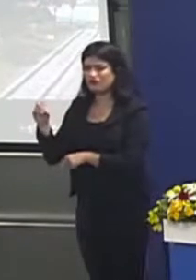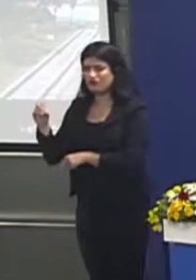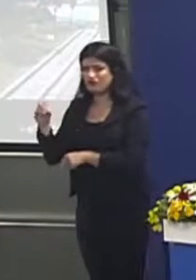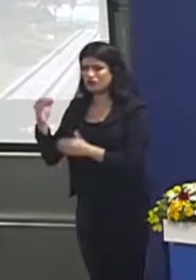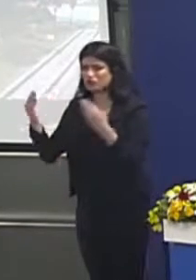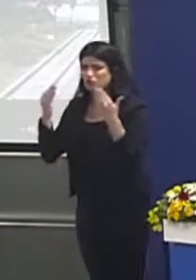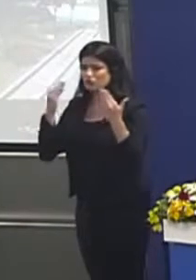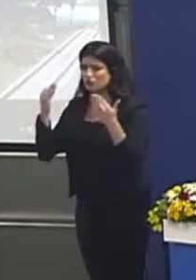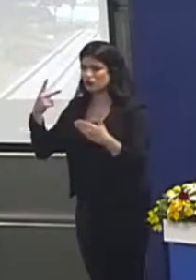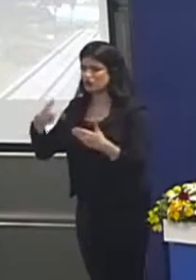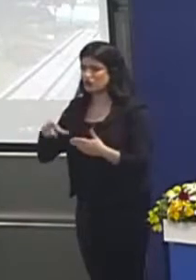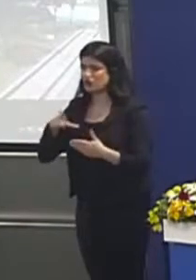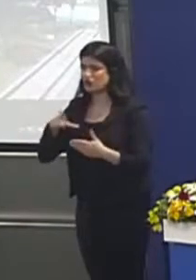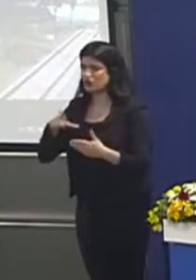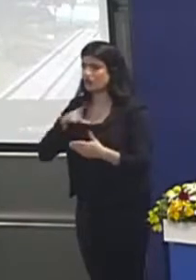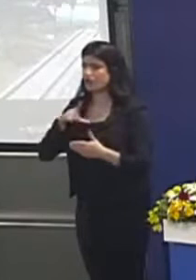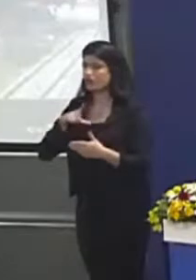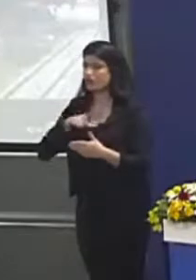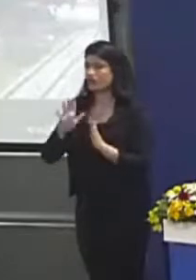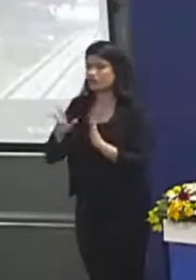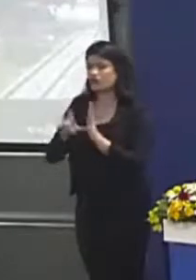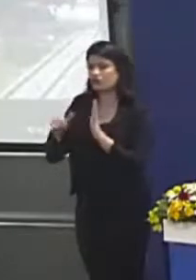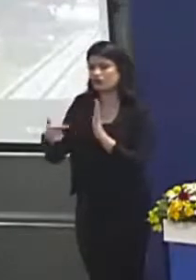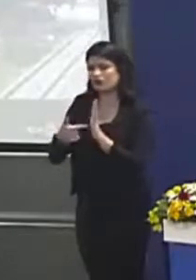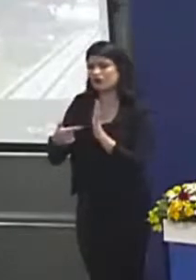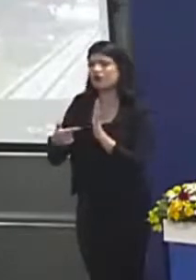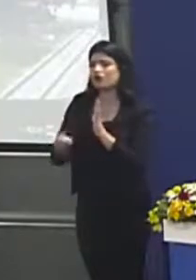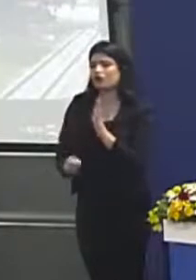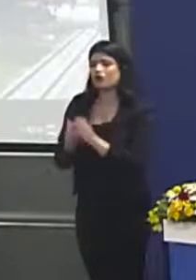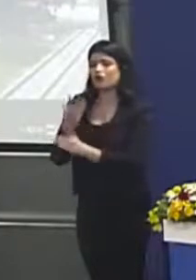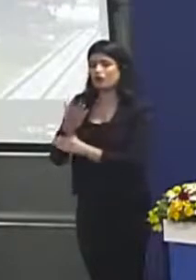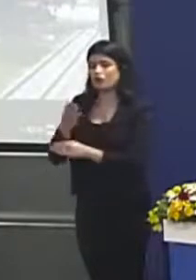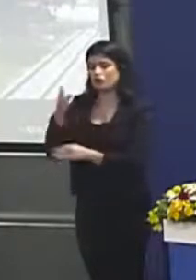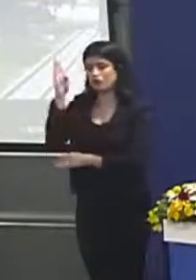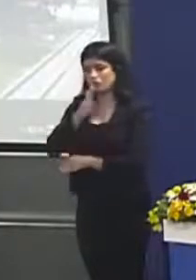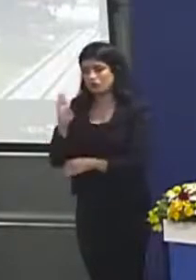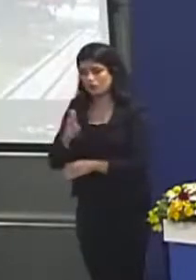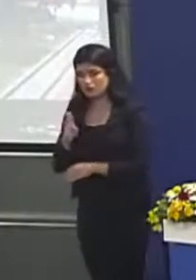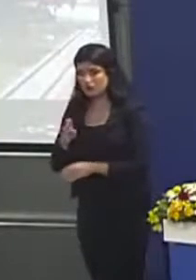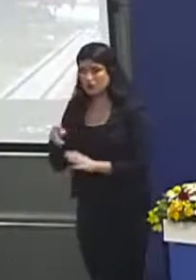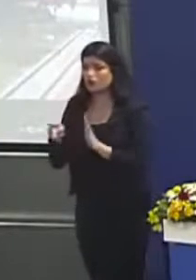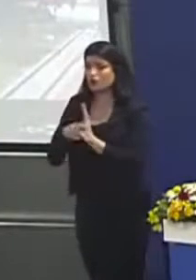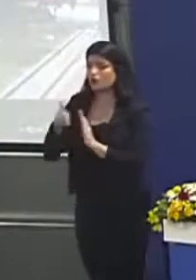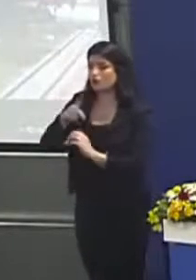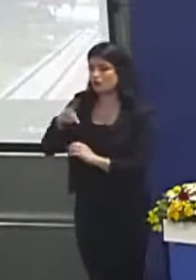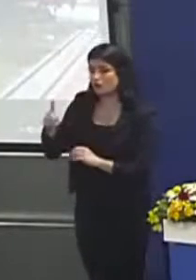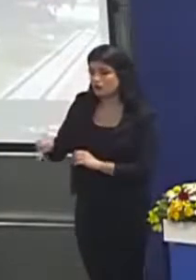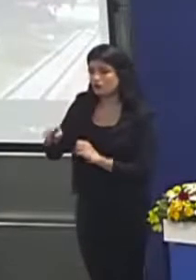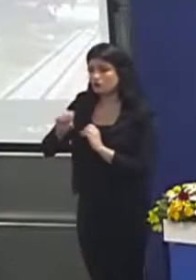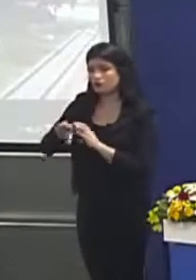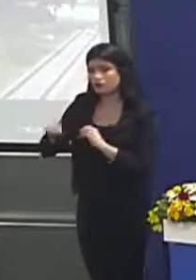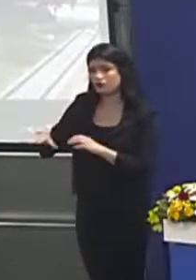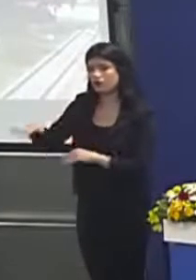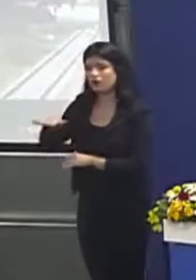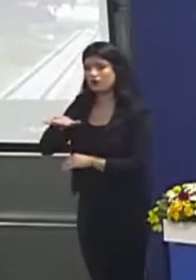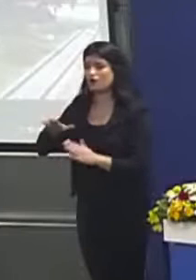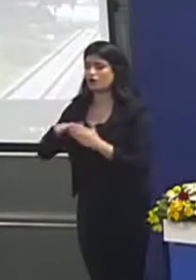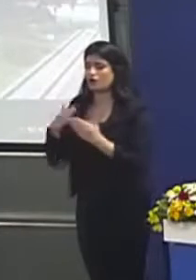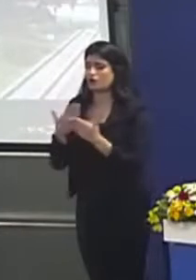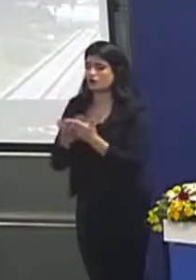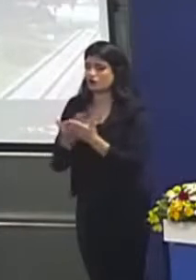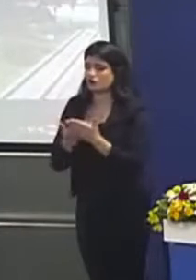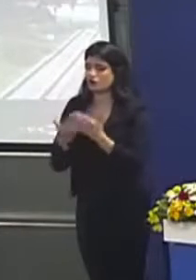sua inserção no Brasil, através das formações pedagógicas, com as antigas escolas normais e os laboratórios